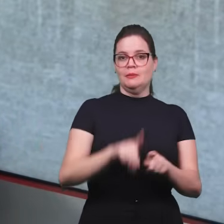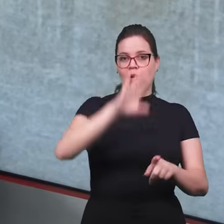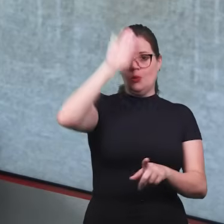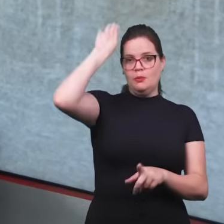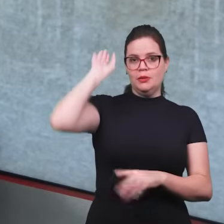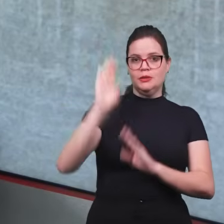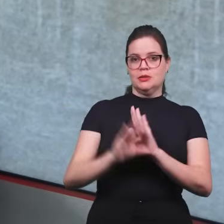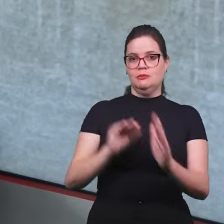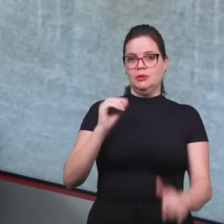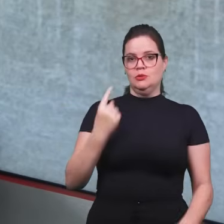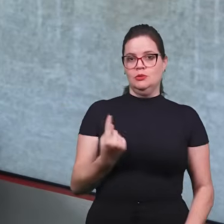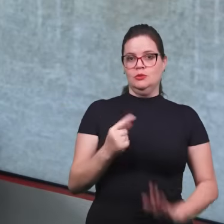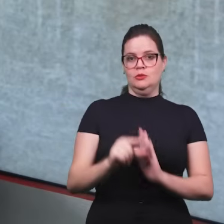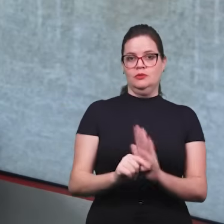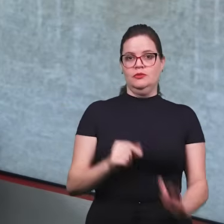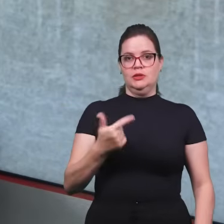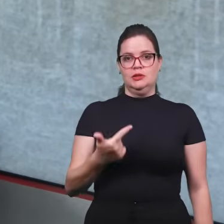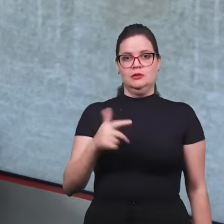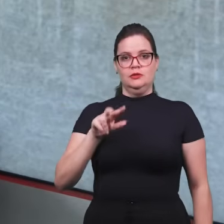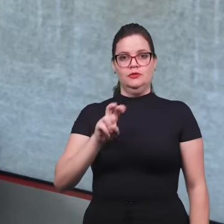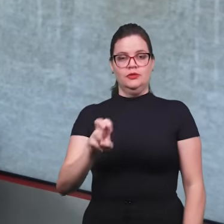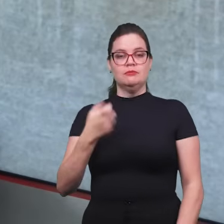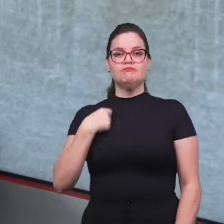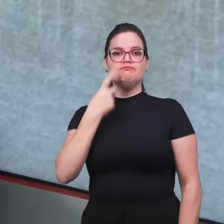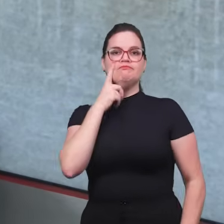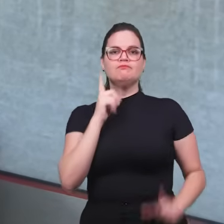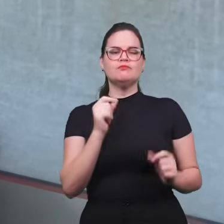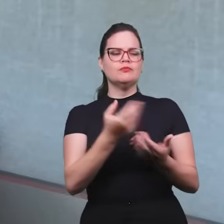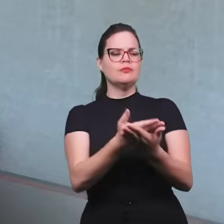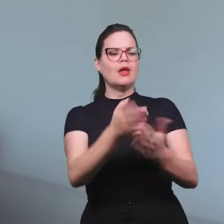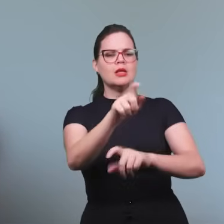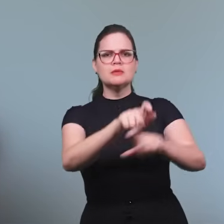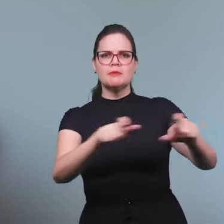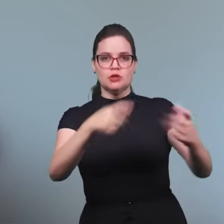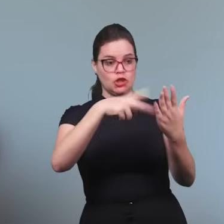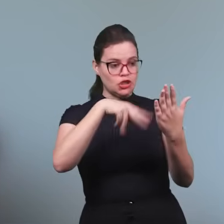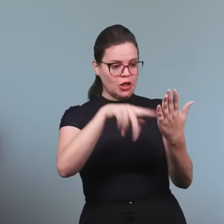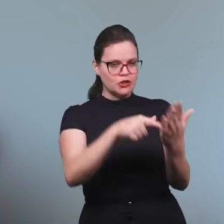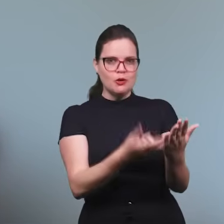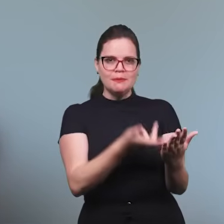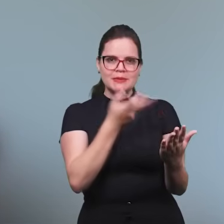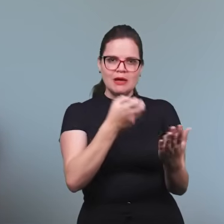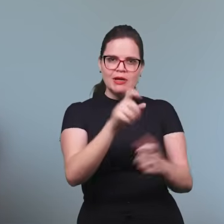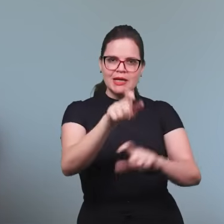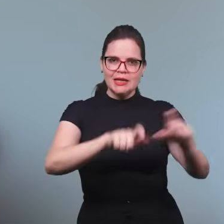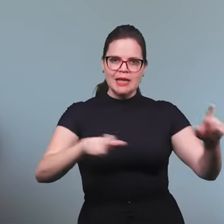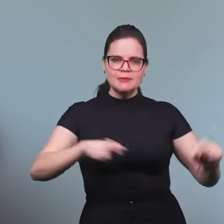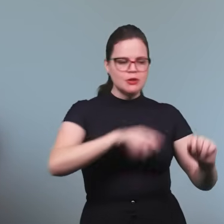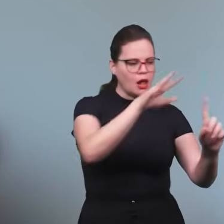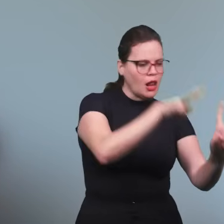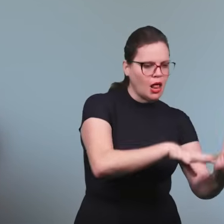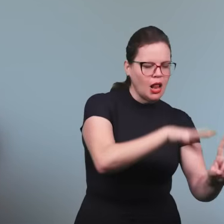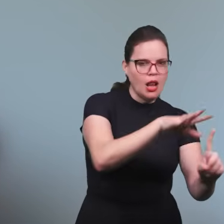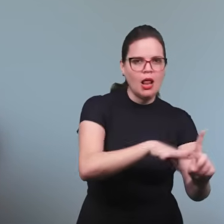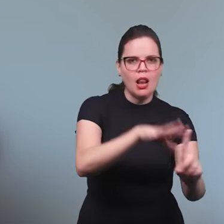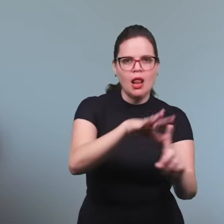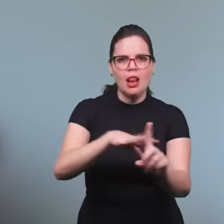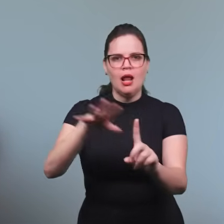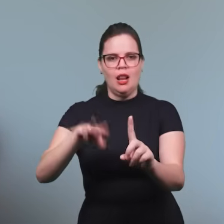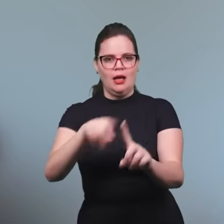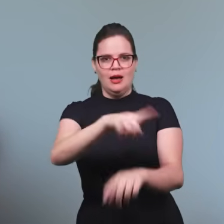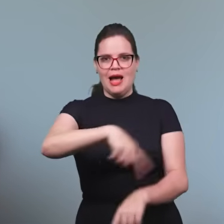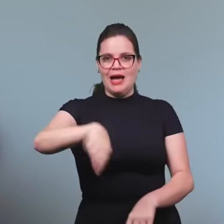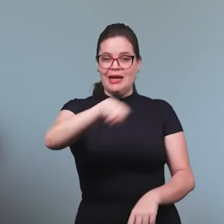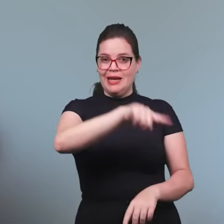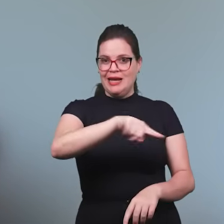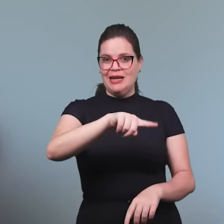1, verso 25, vemos que a condenação daqueles que adoram e servem, adoraram e serviram,